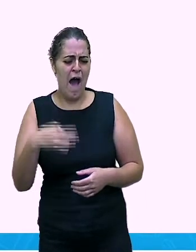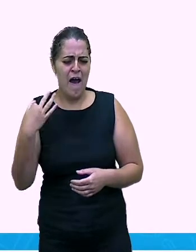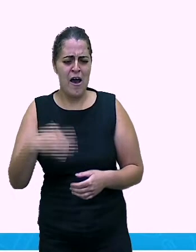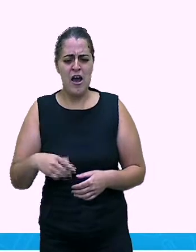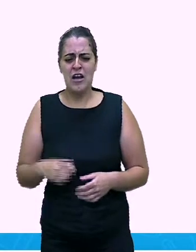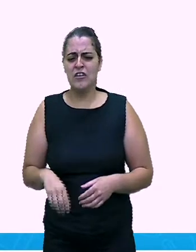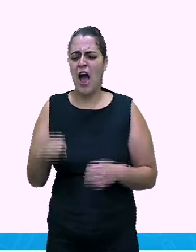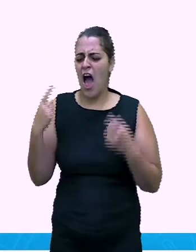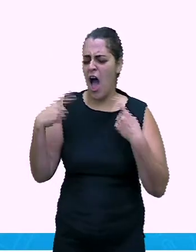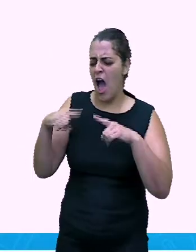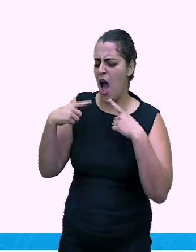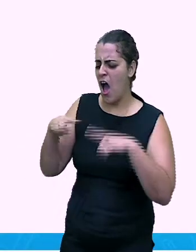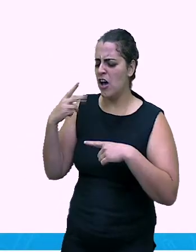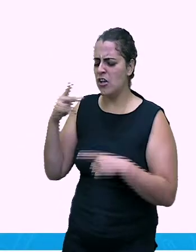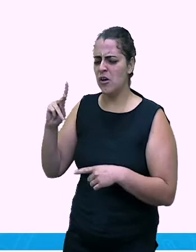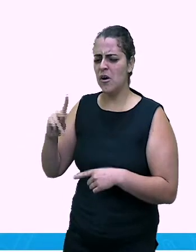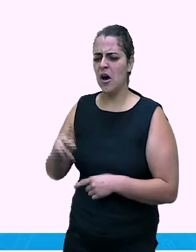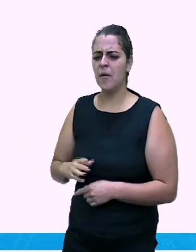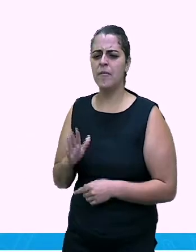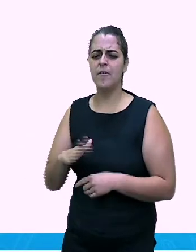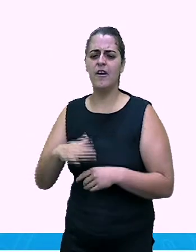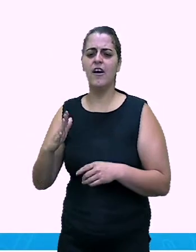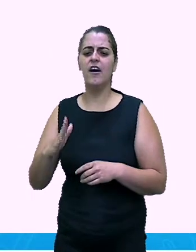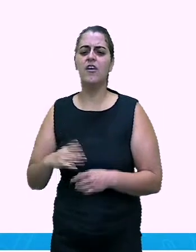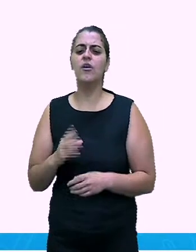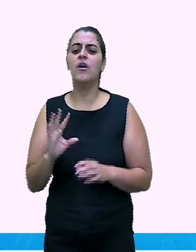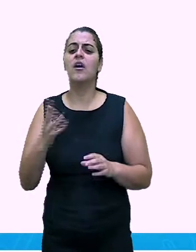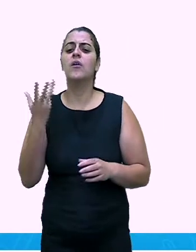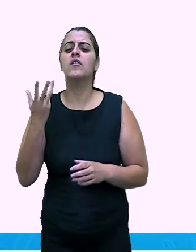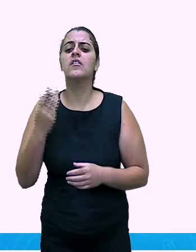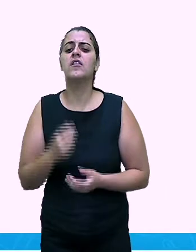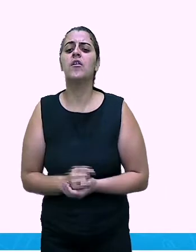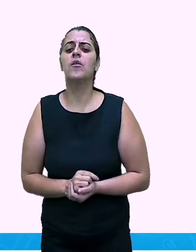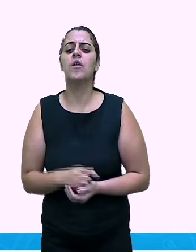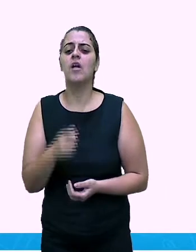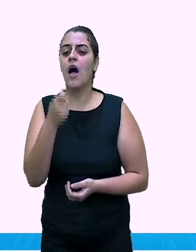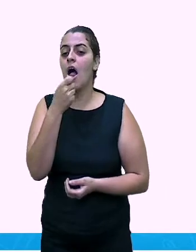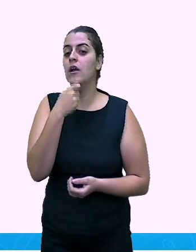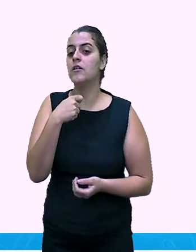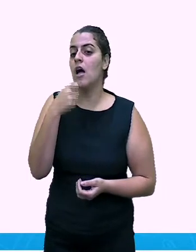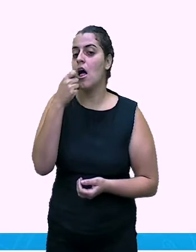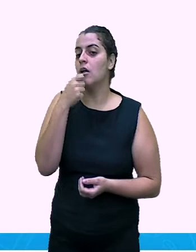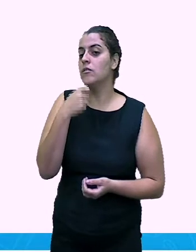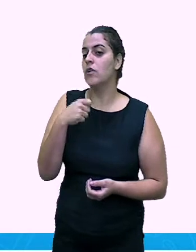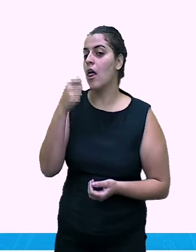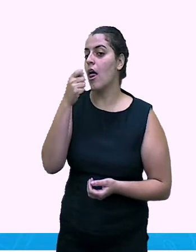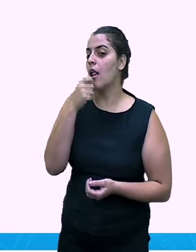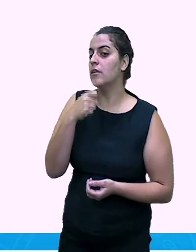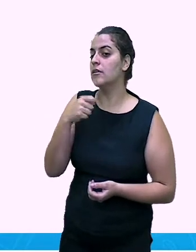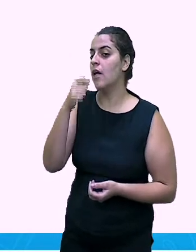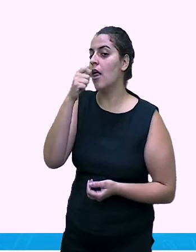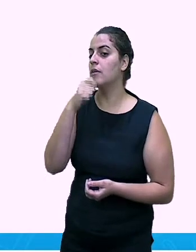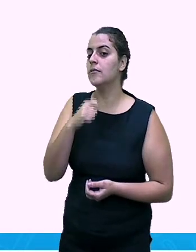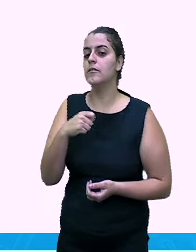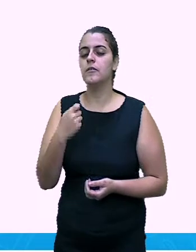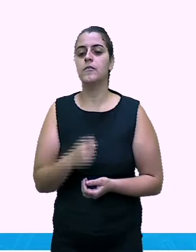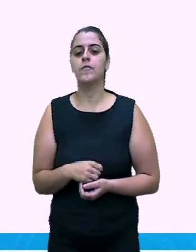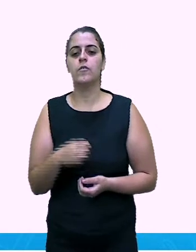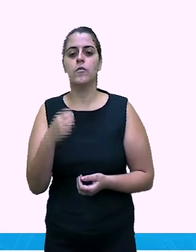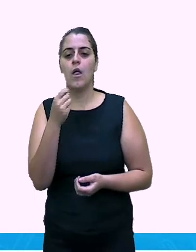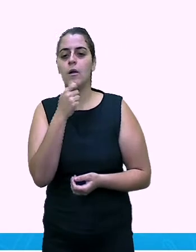praga sua. Mas o que aconteceu? Quando ela foi chupar o picolé, que aí fala também, né,